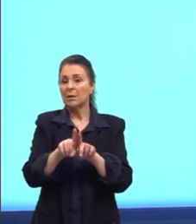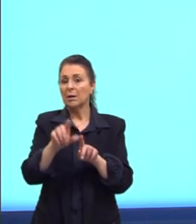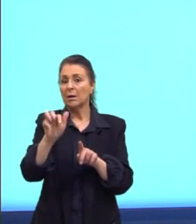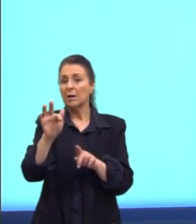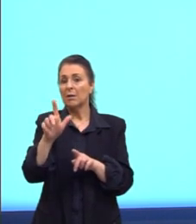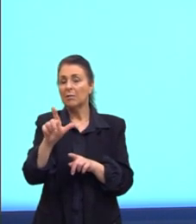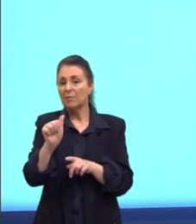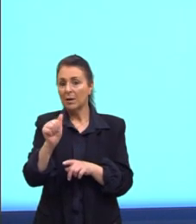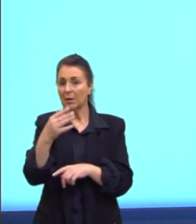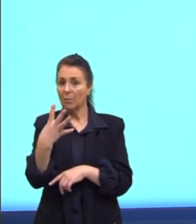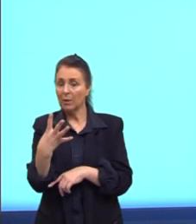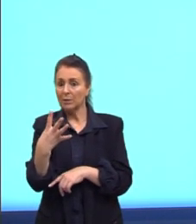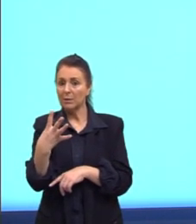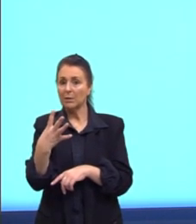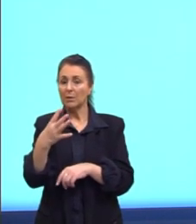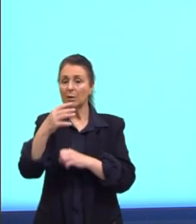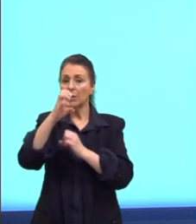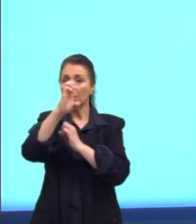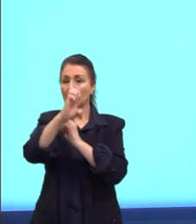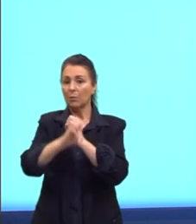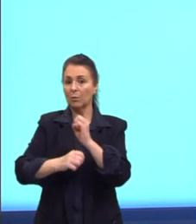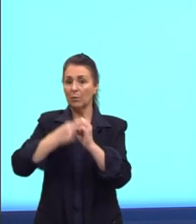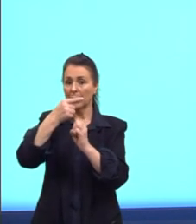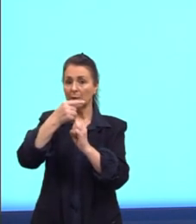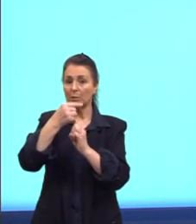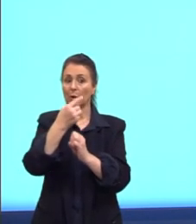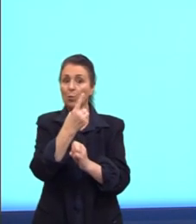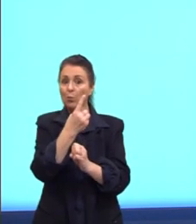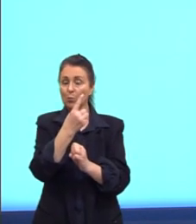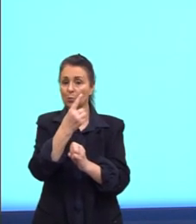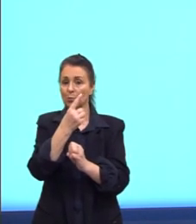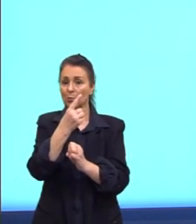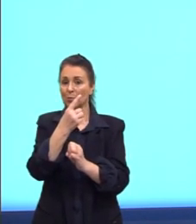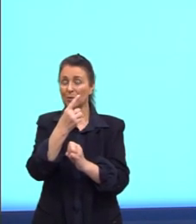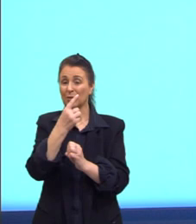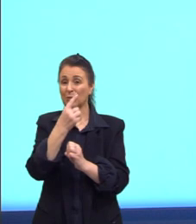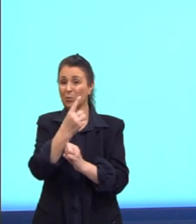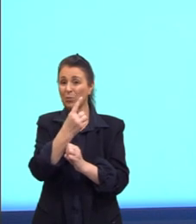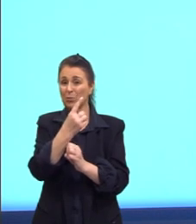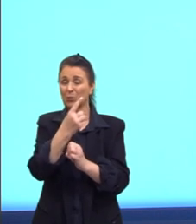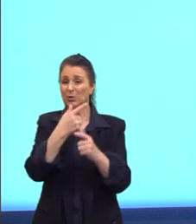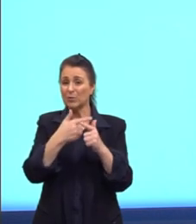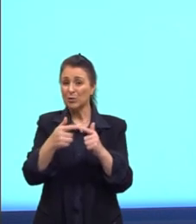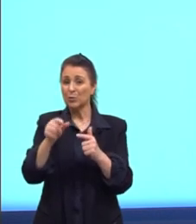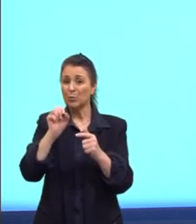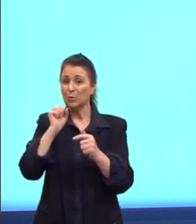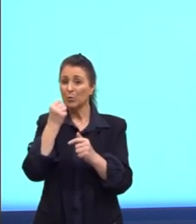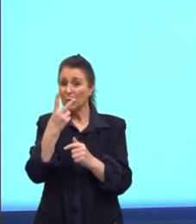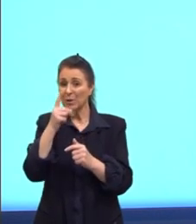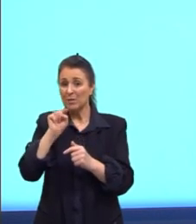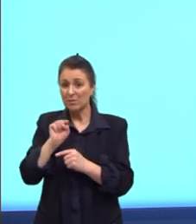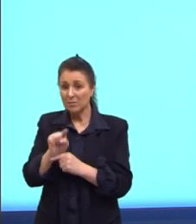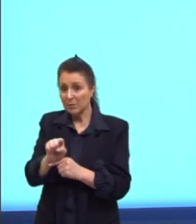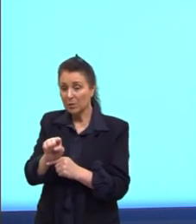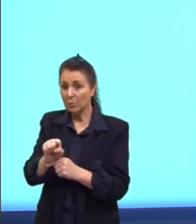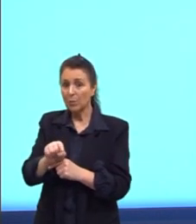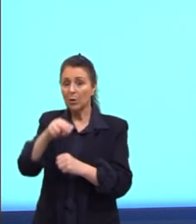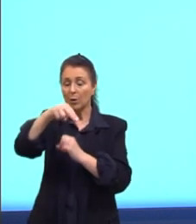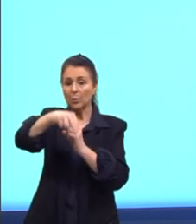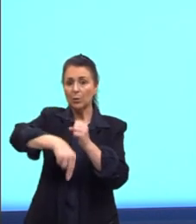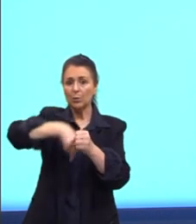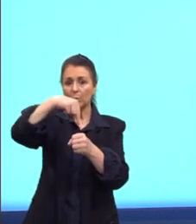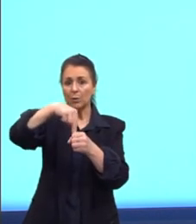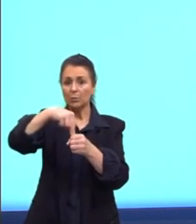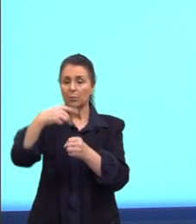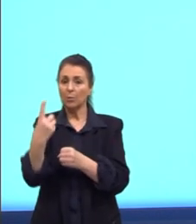Alfa tem peso 4 o elétron é um de dois mil imagina que é 1 / 2 meu é muito pequena e 1 Neutron é